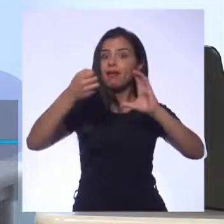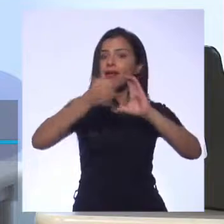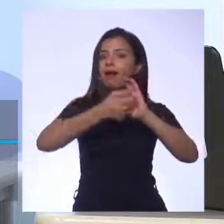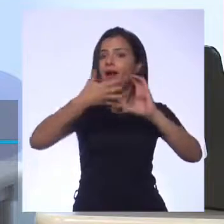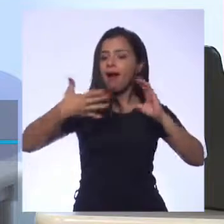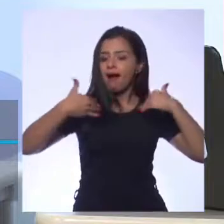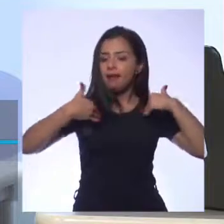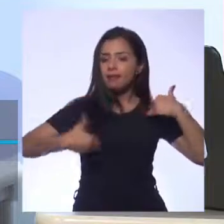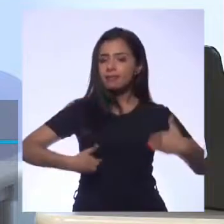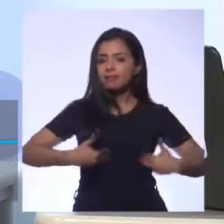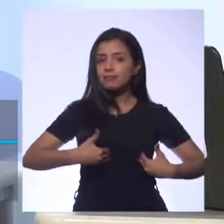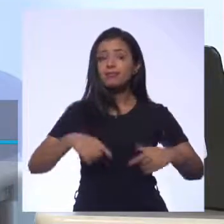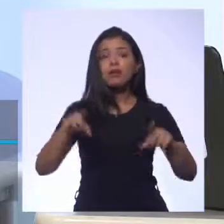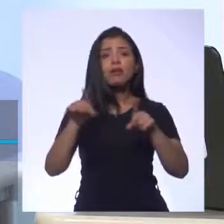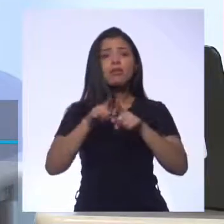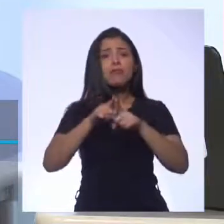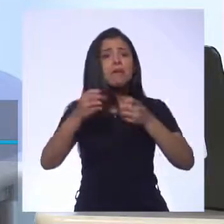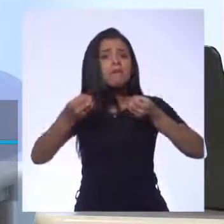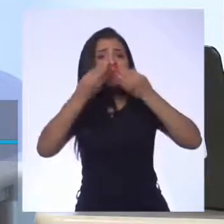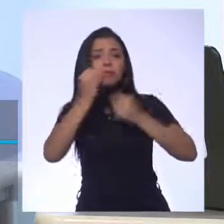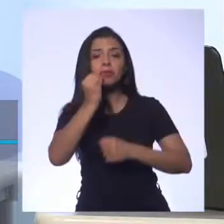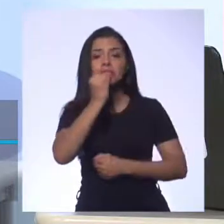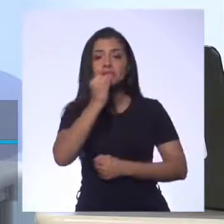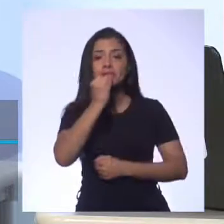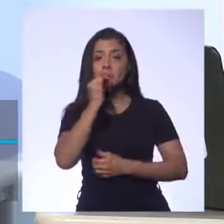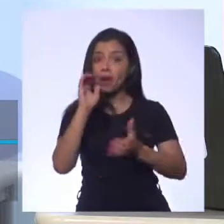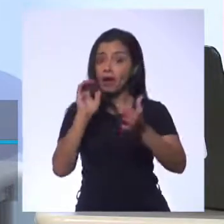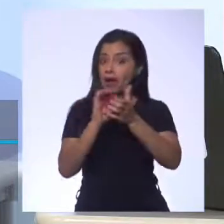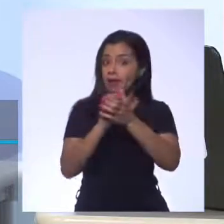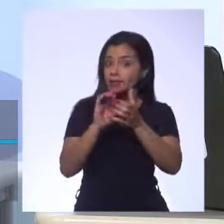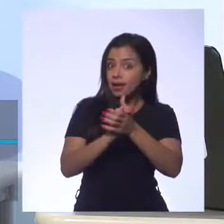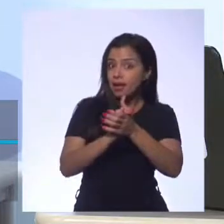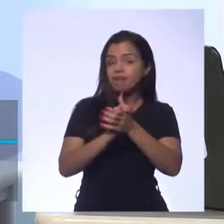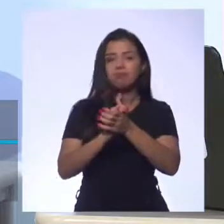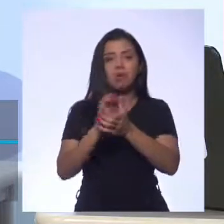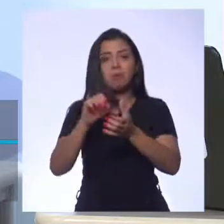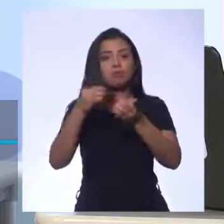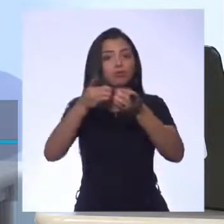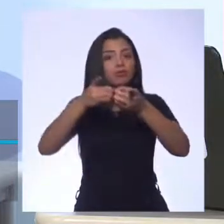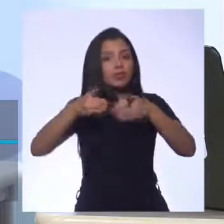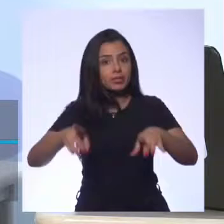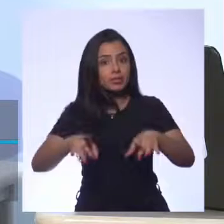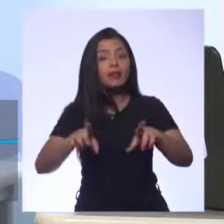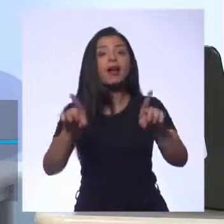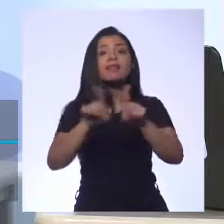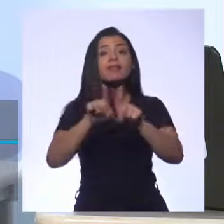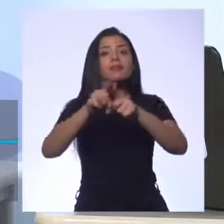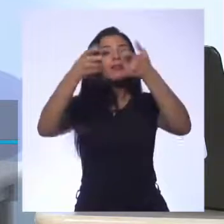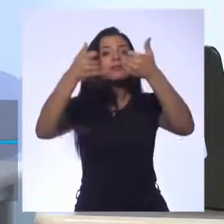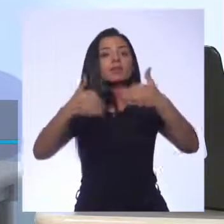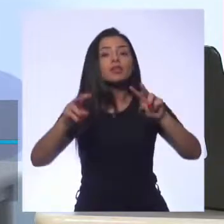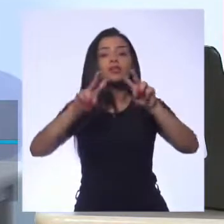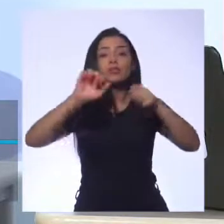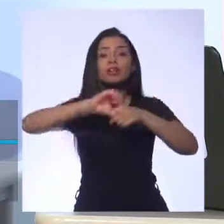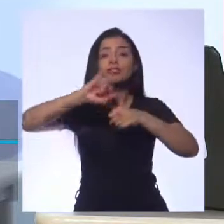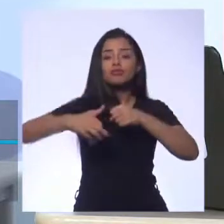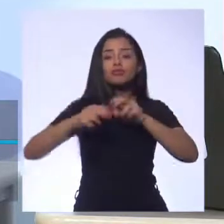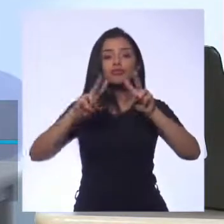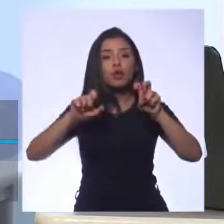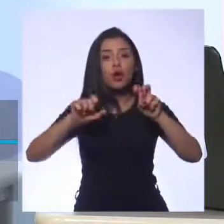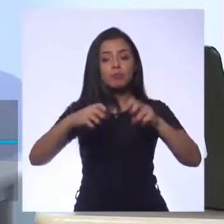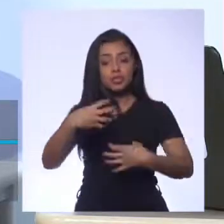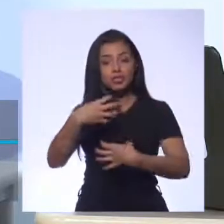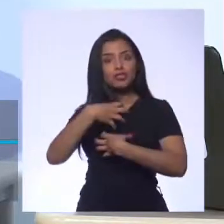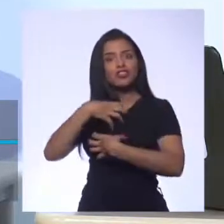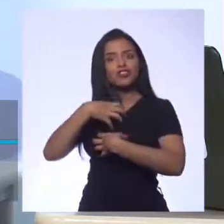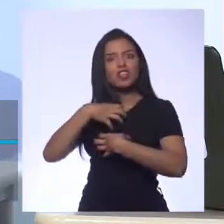algumas associações, se ela é casada, divorciada. Também fala-se a parte o adjetivo de personalidade, se ela